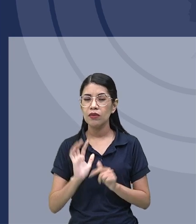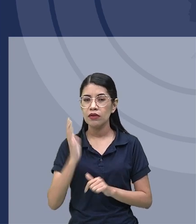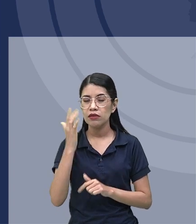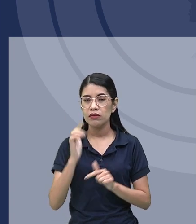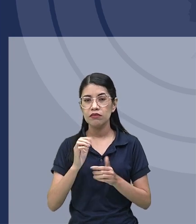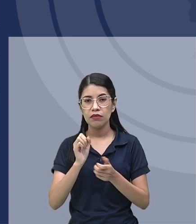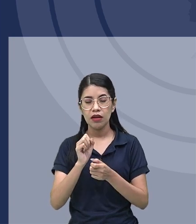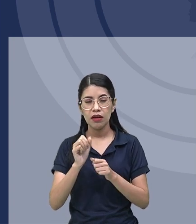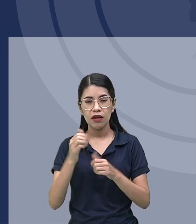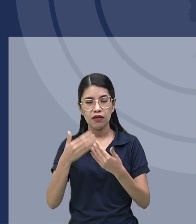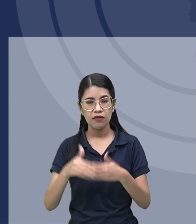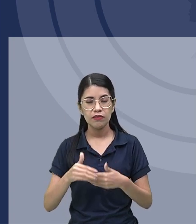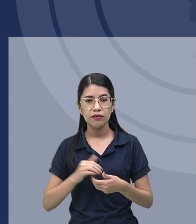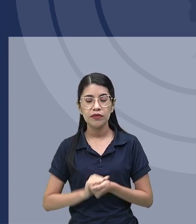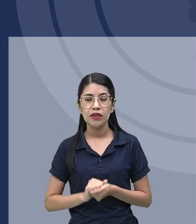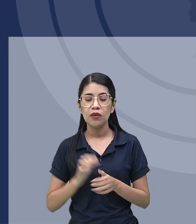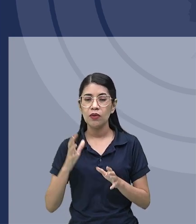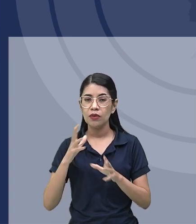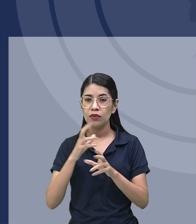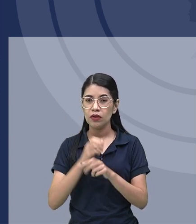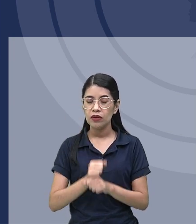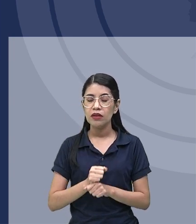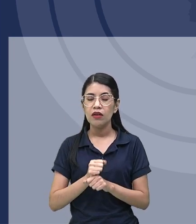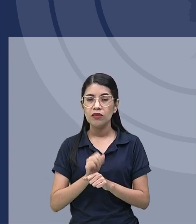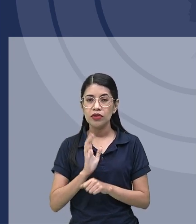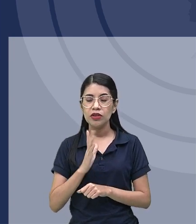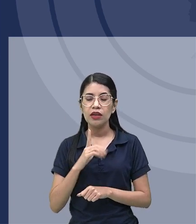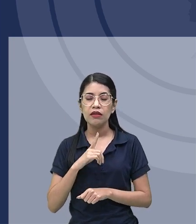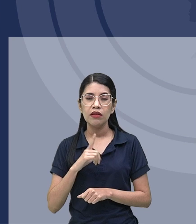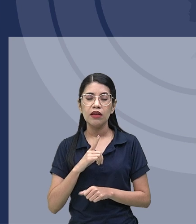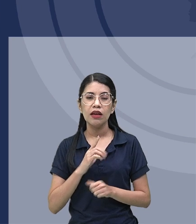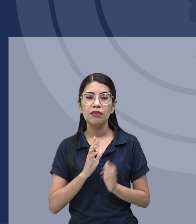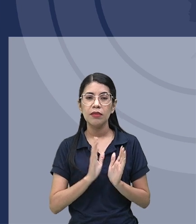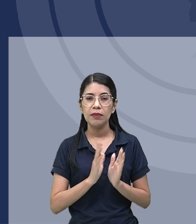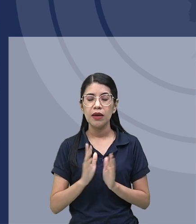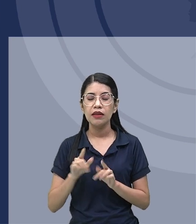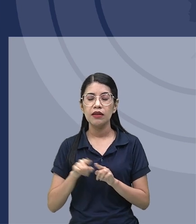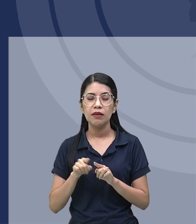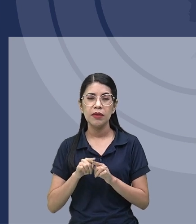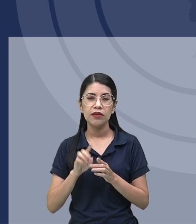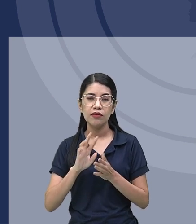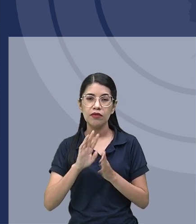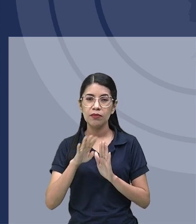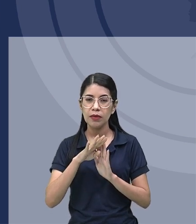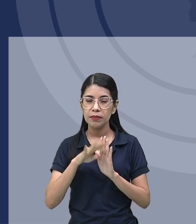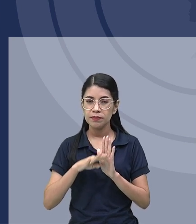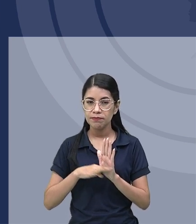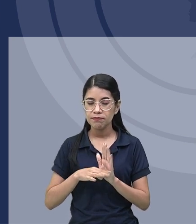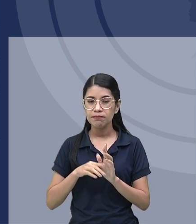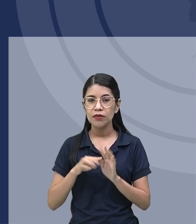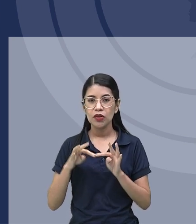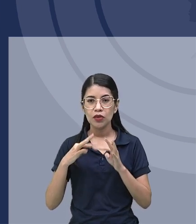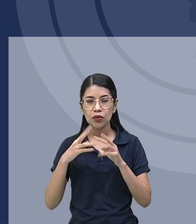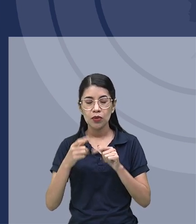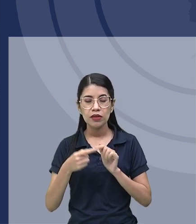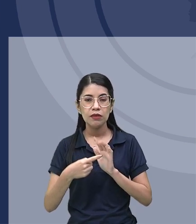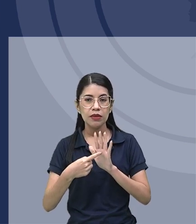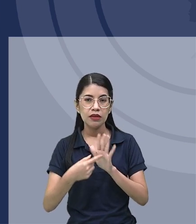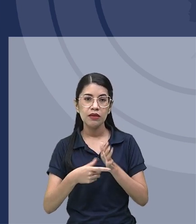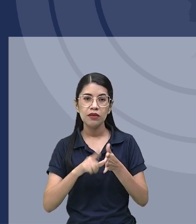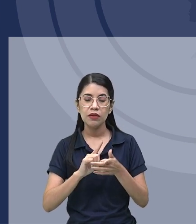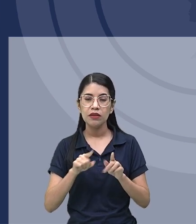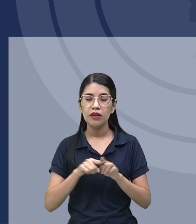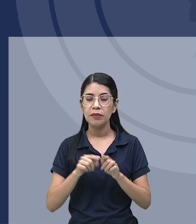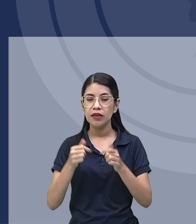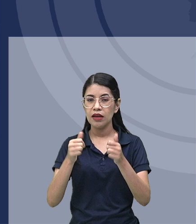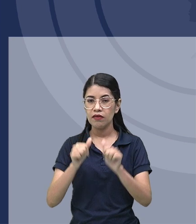o totalzinho, né? O total daquelas avaliações que é feitas. Da trilha, né? Da aprendizagem, da avaliação